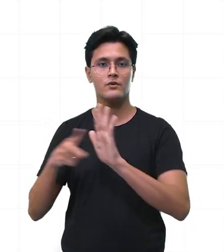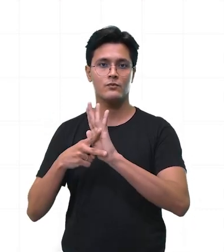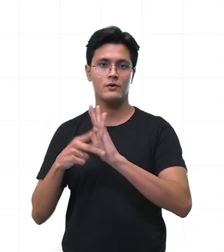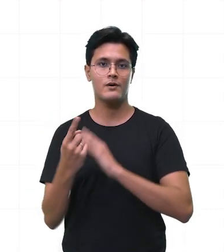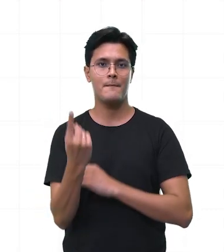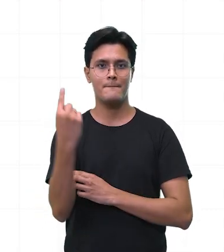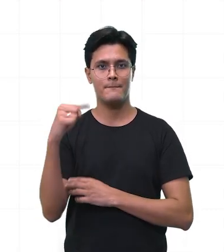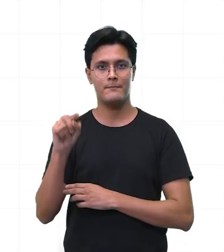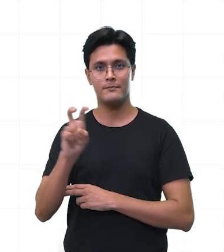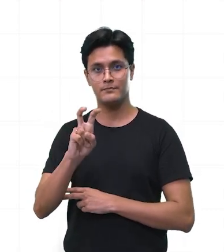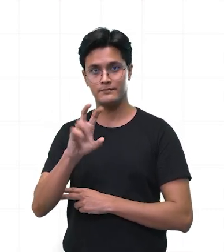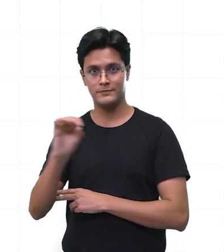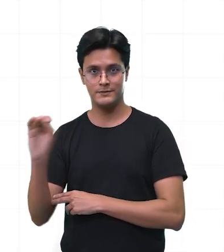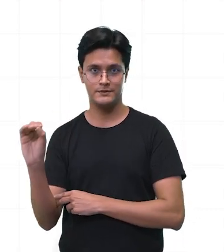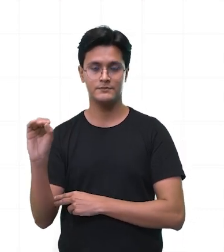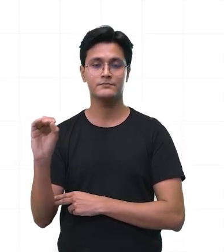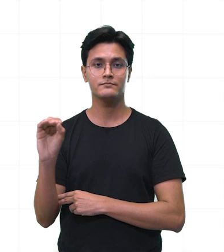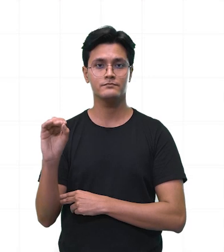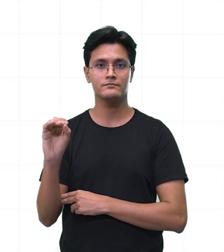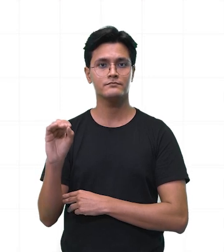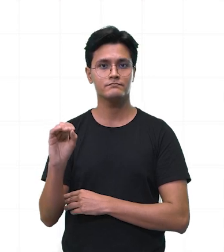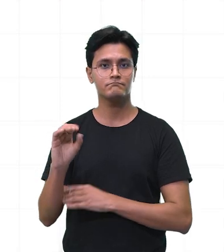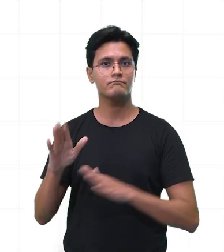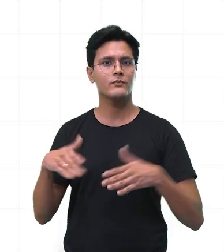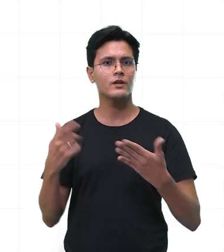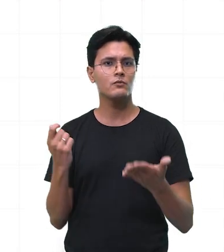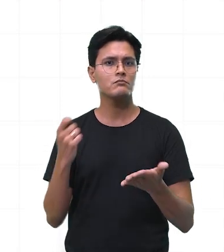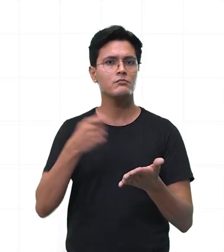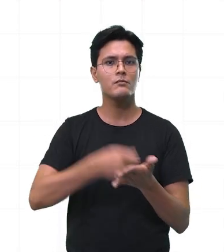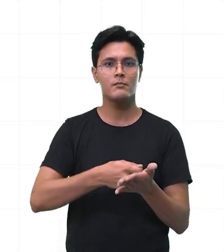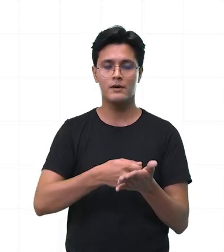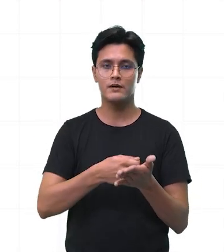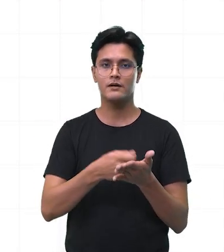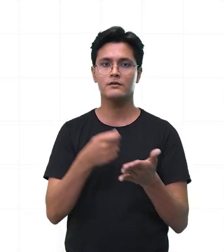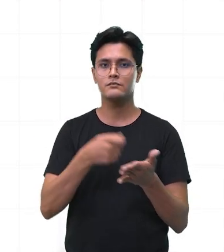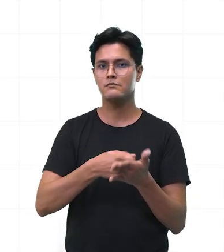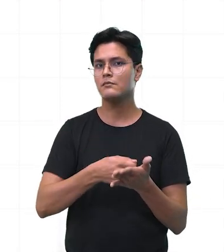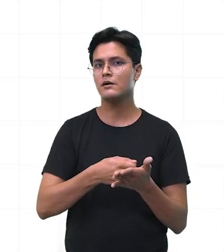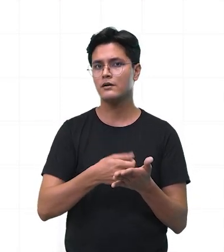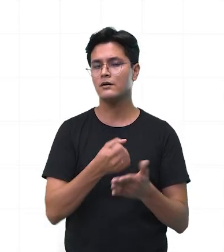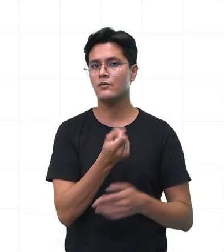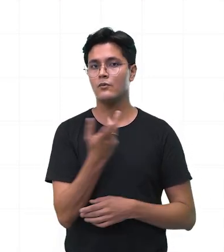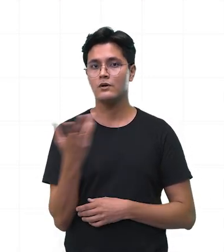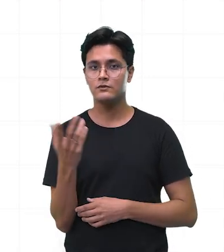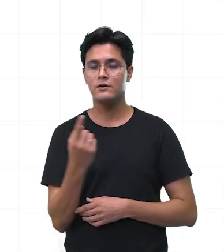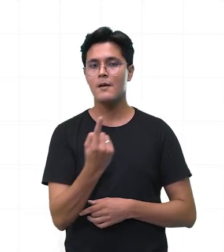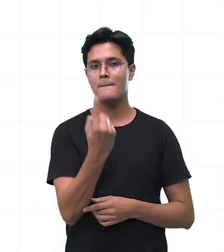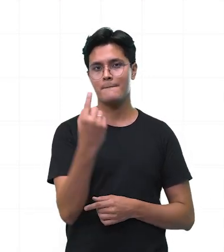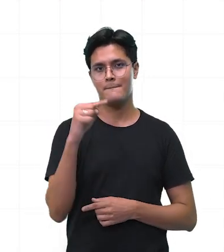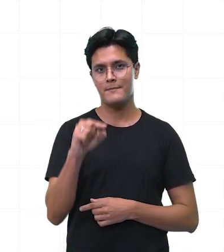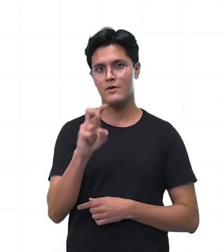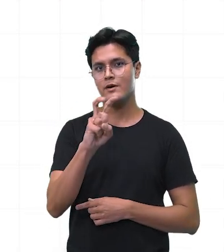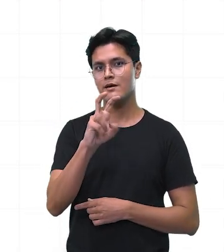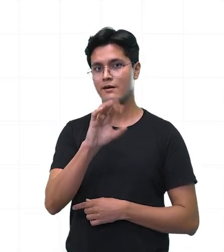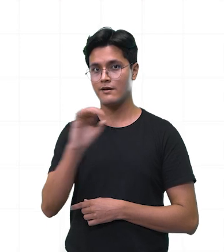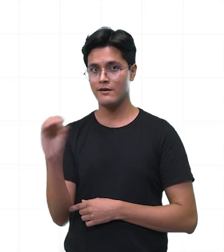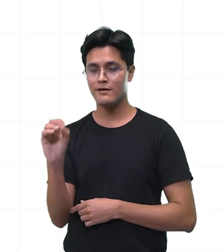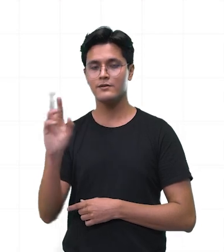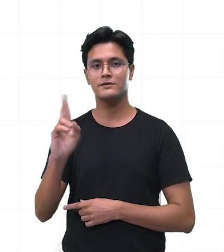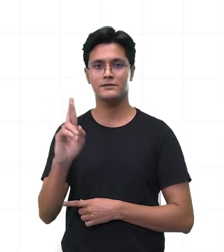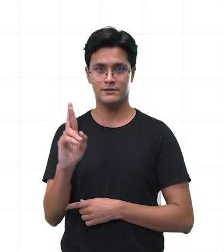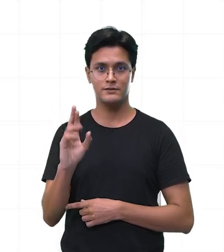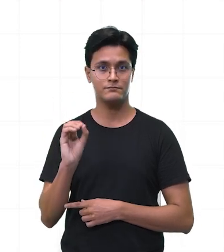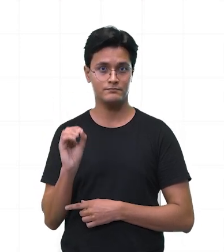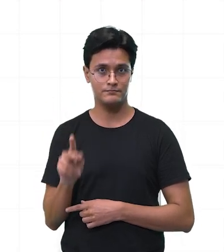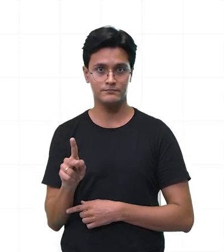a 1.500. Ele vai desembolsar, no primeiro caso, nas 3 parcelas, R$1.500.